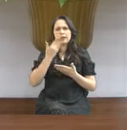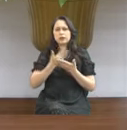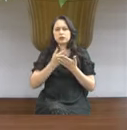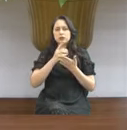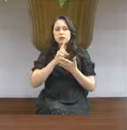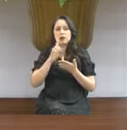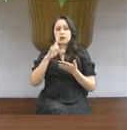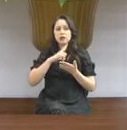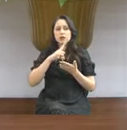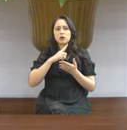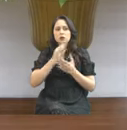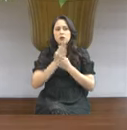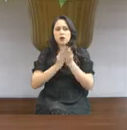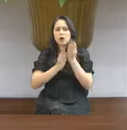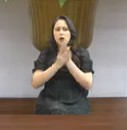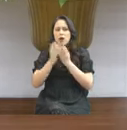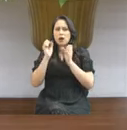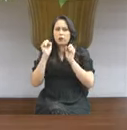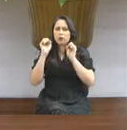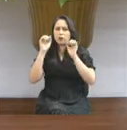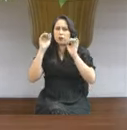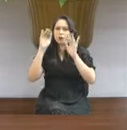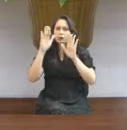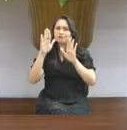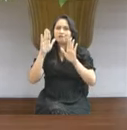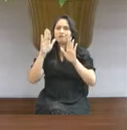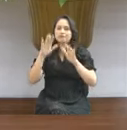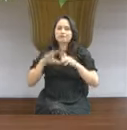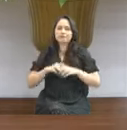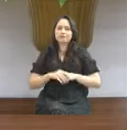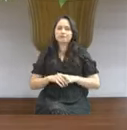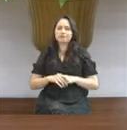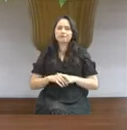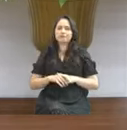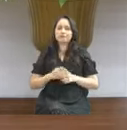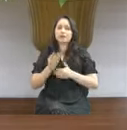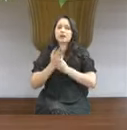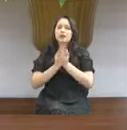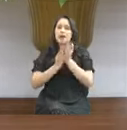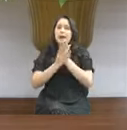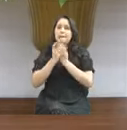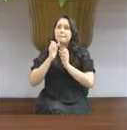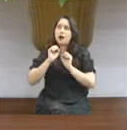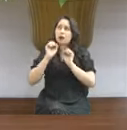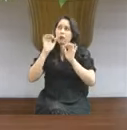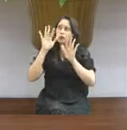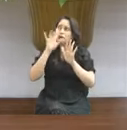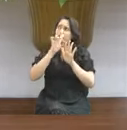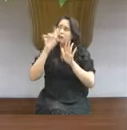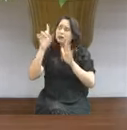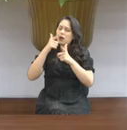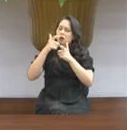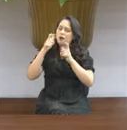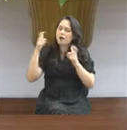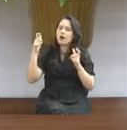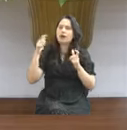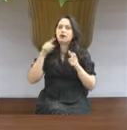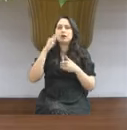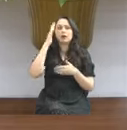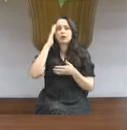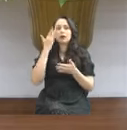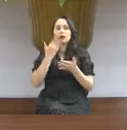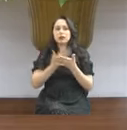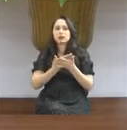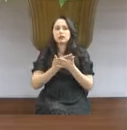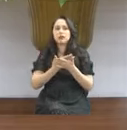Deus tem uma mão tão grande, eu dava glória. A mão de Deus é tão grande. Se você crer, você vai